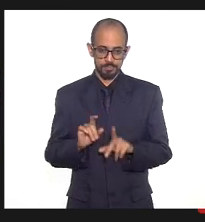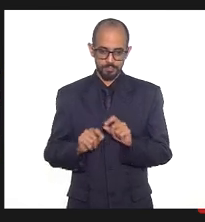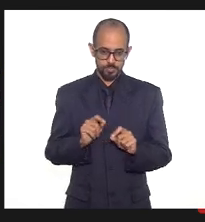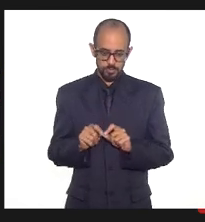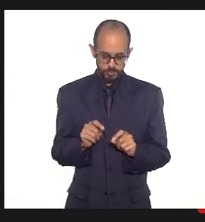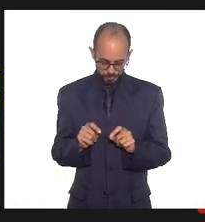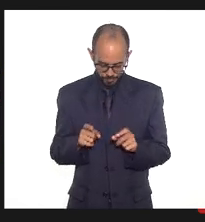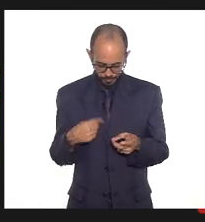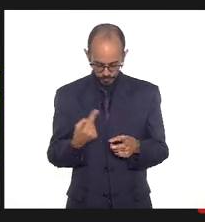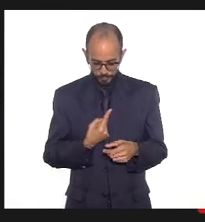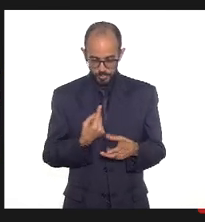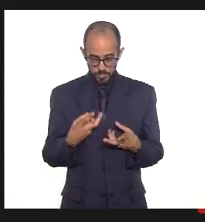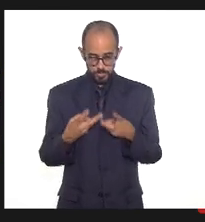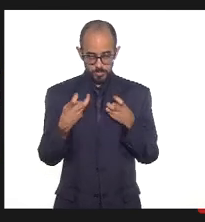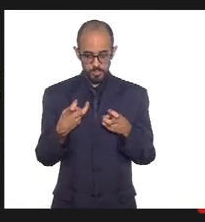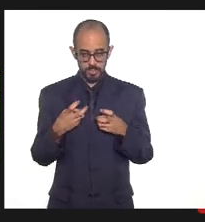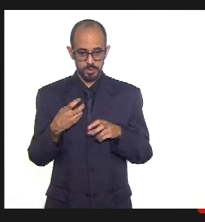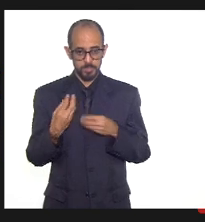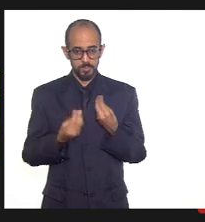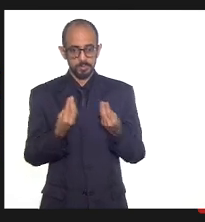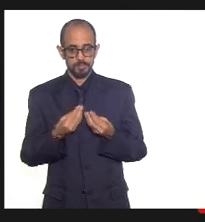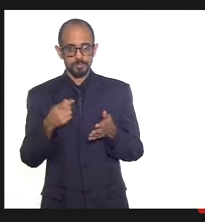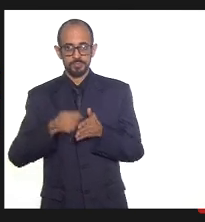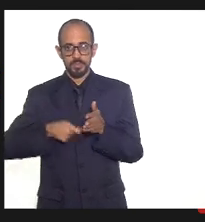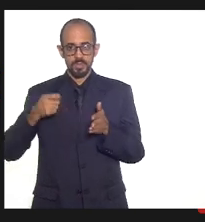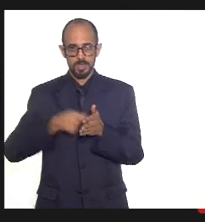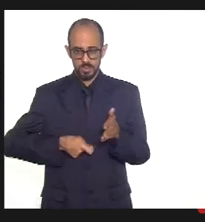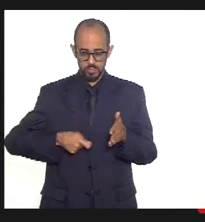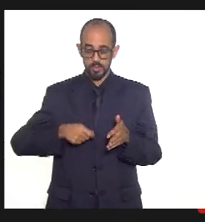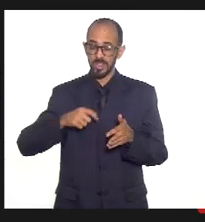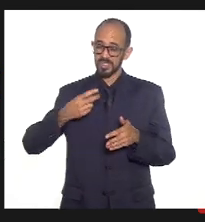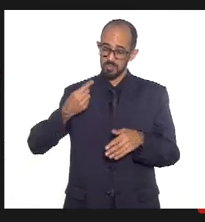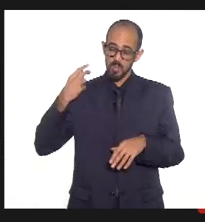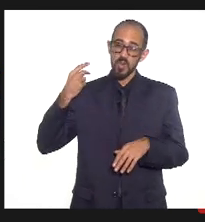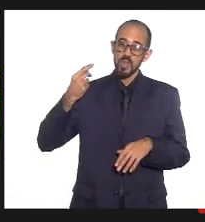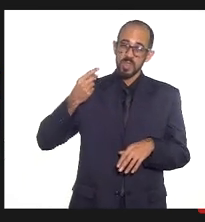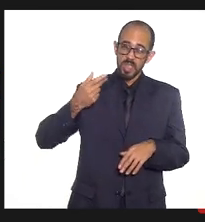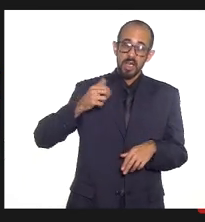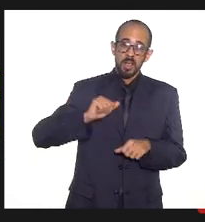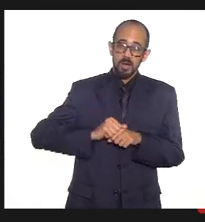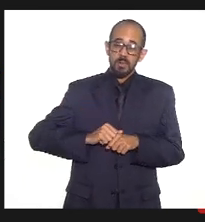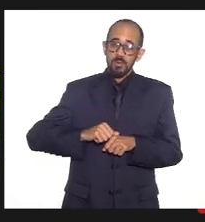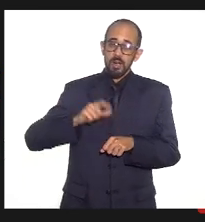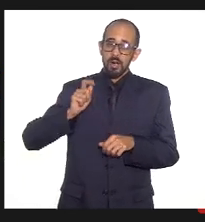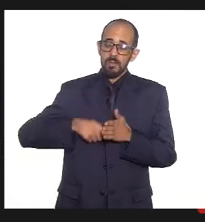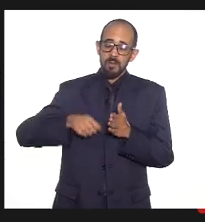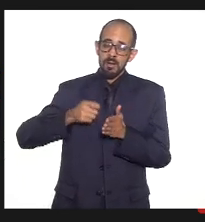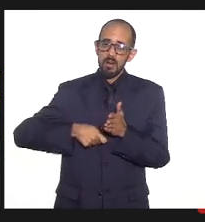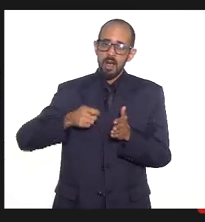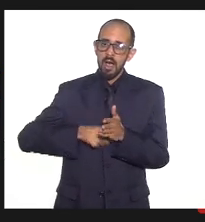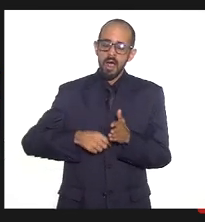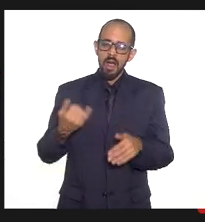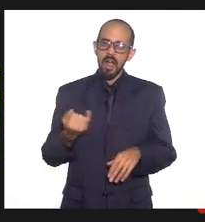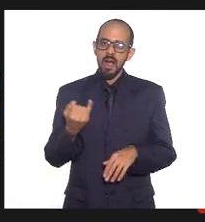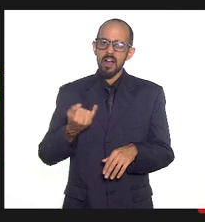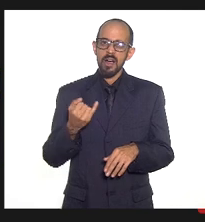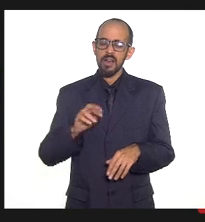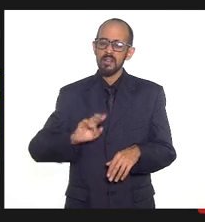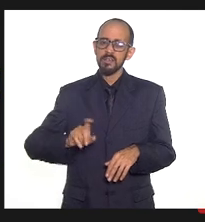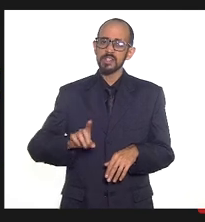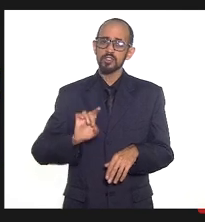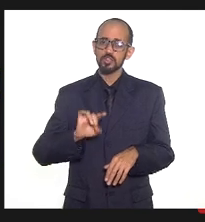o quanto que essa luta é muito grande, né? É uma luta que é essencial, porque não é somente